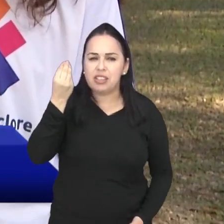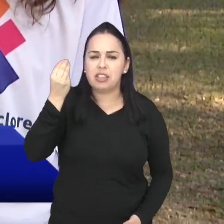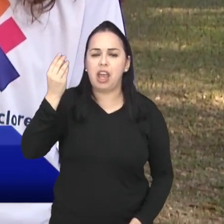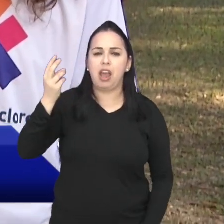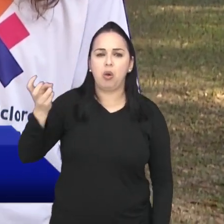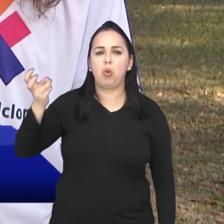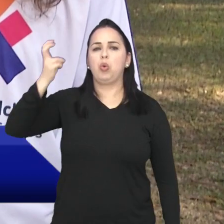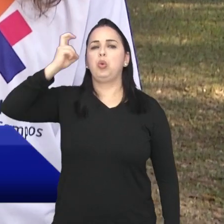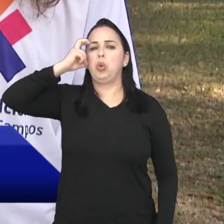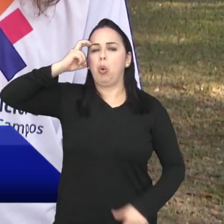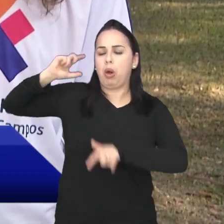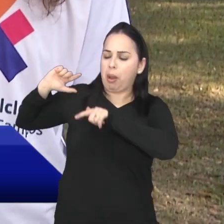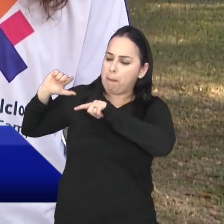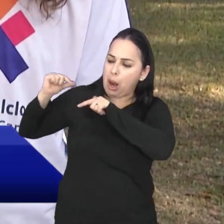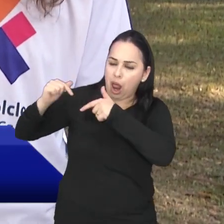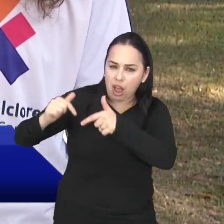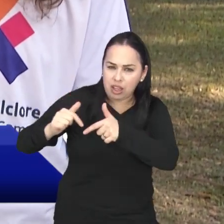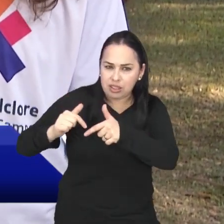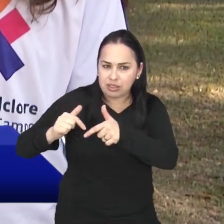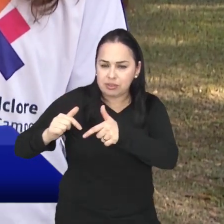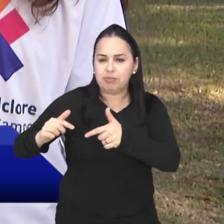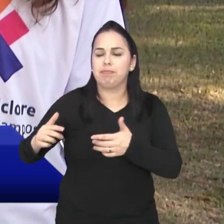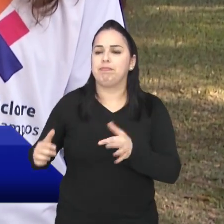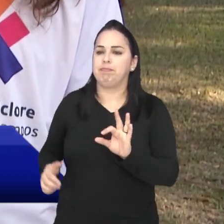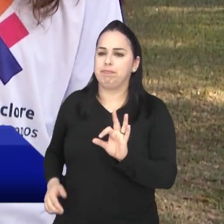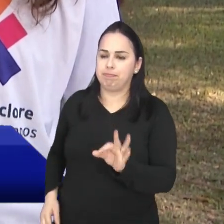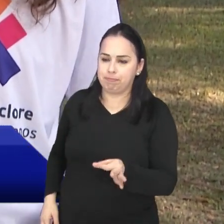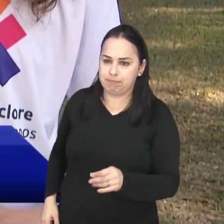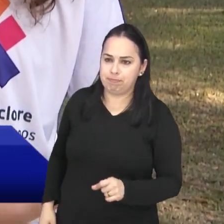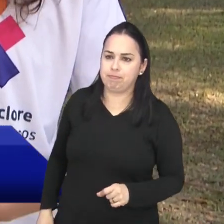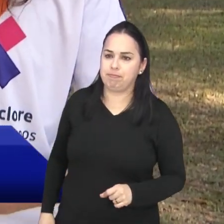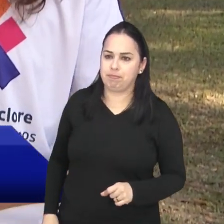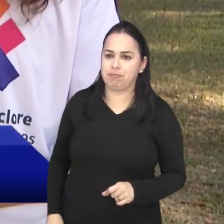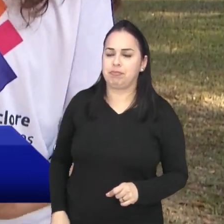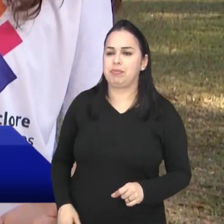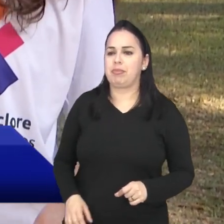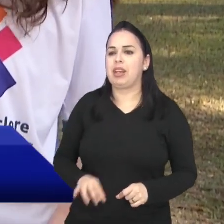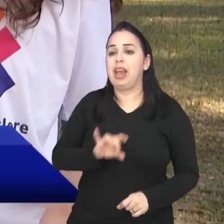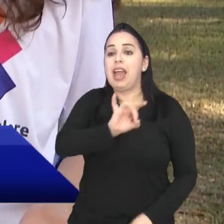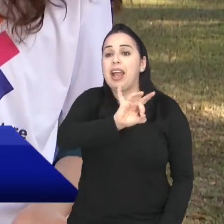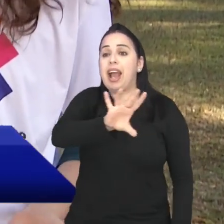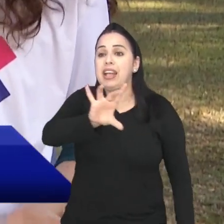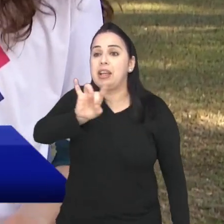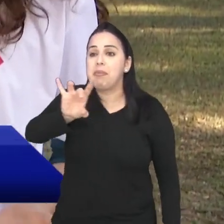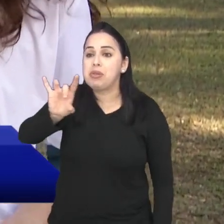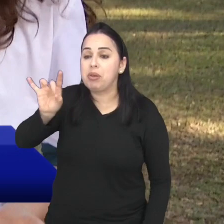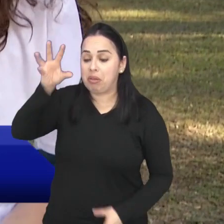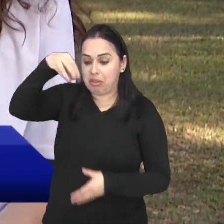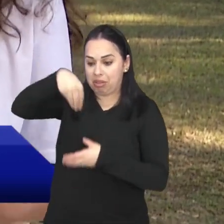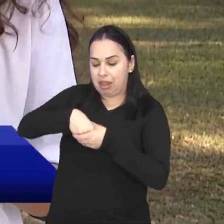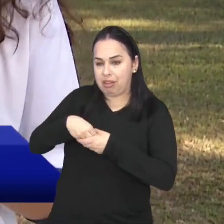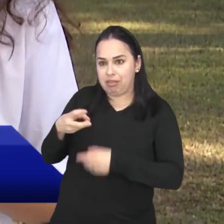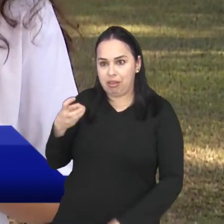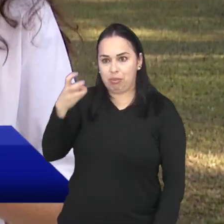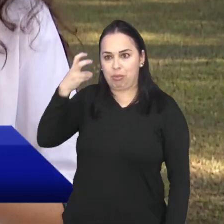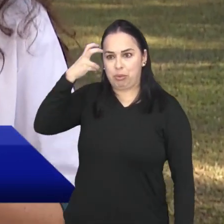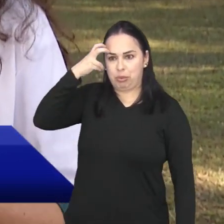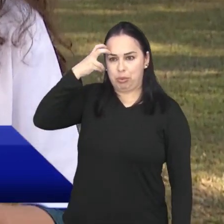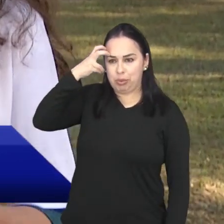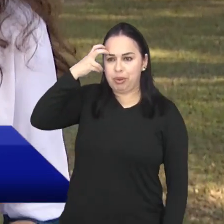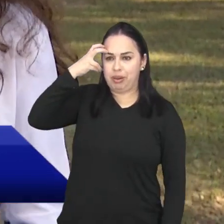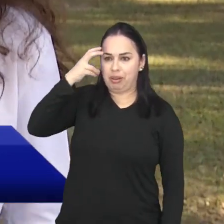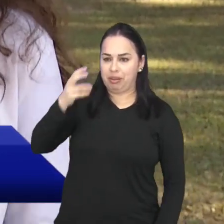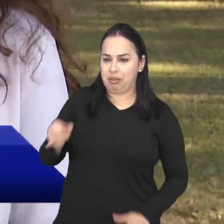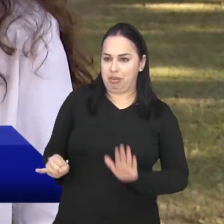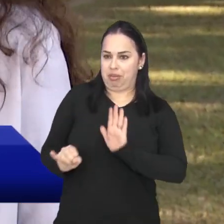desses saberes e fazeres. Sim, o folclore, na verdade, é o cada um mesmo, né? É o que cada um traz